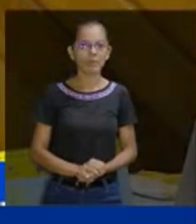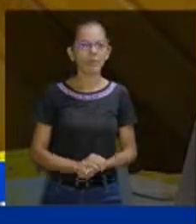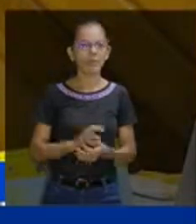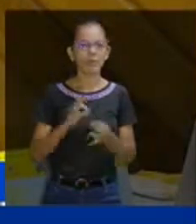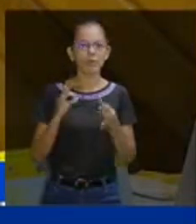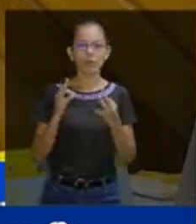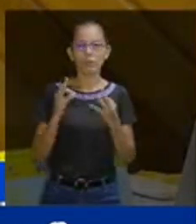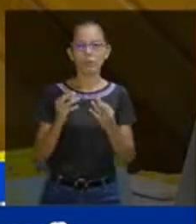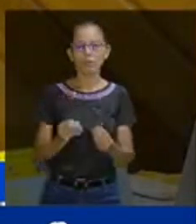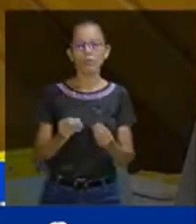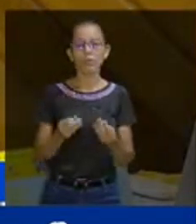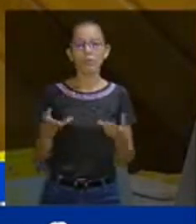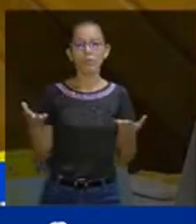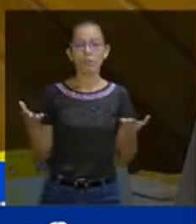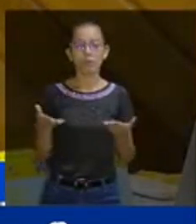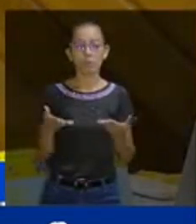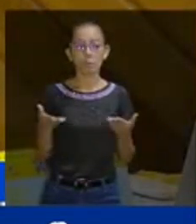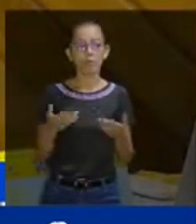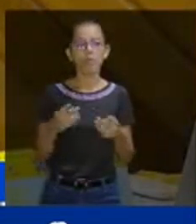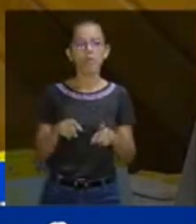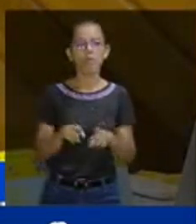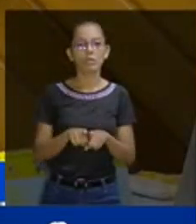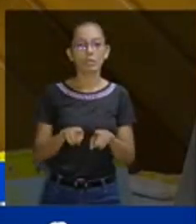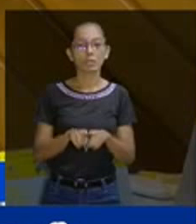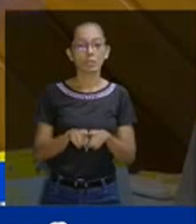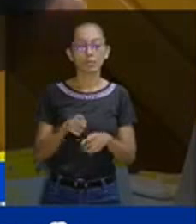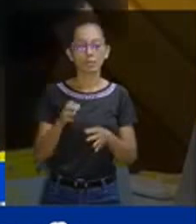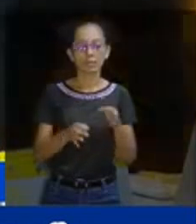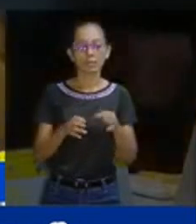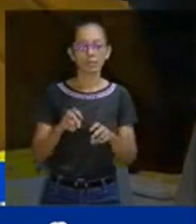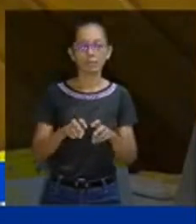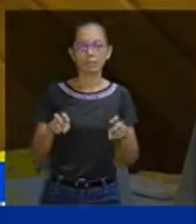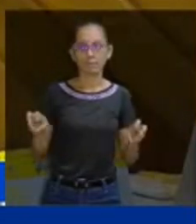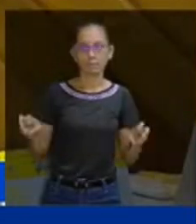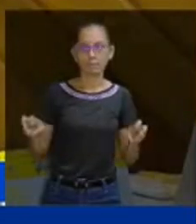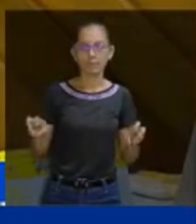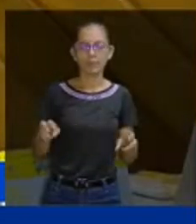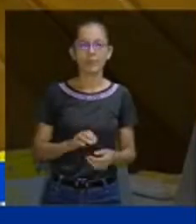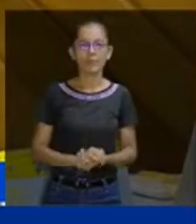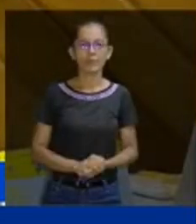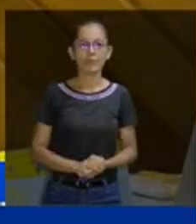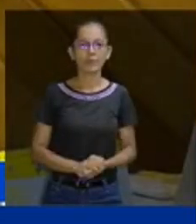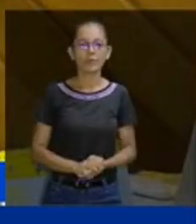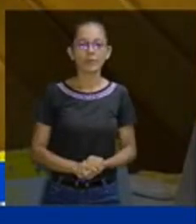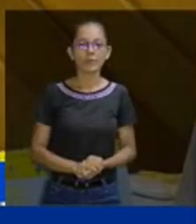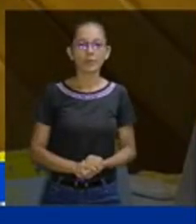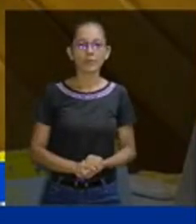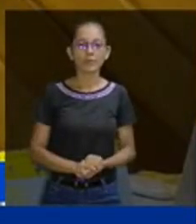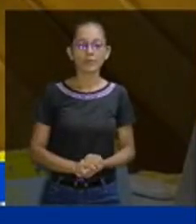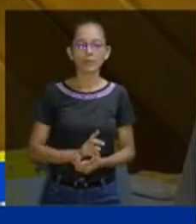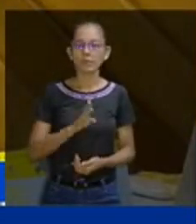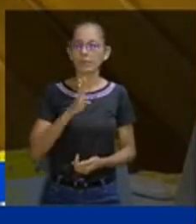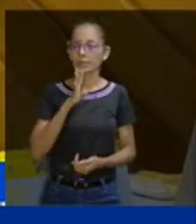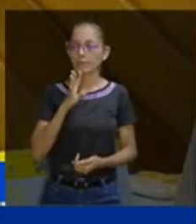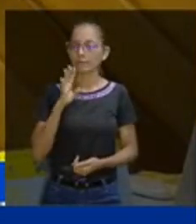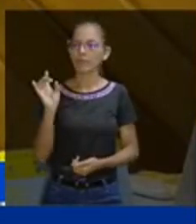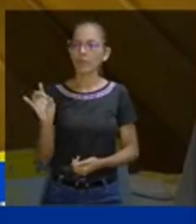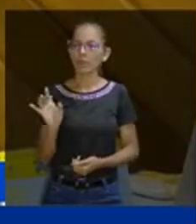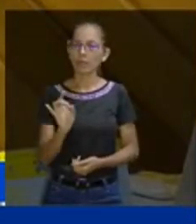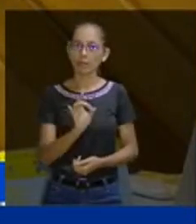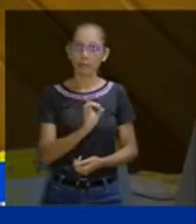a todos que atualmente compõem o pleno desse tribunal, sem exceção. Pude conhecer cada um